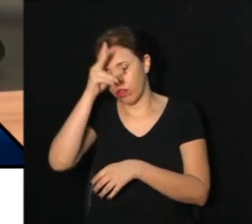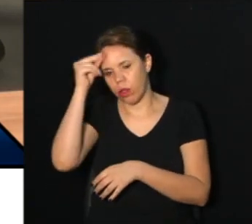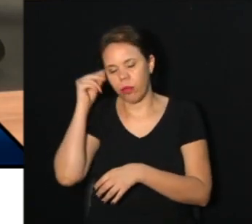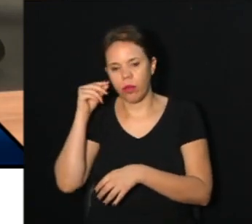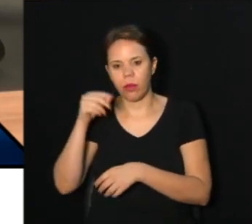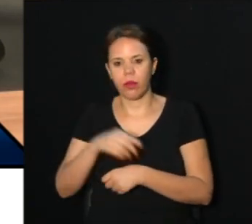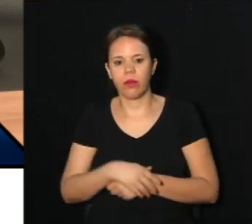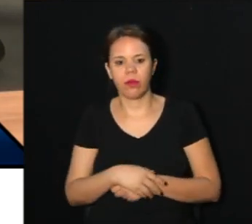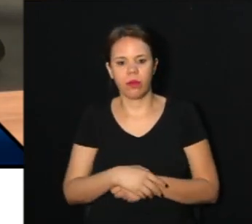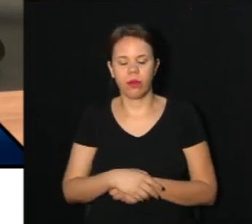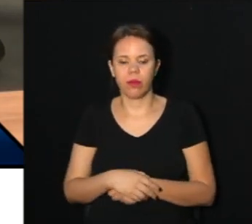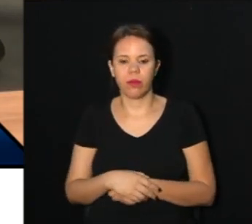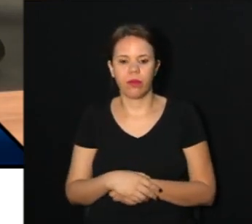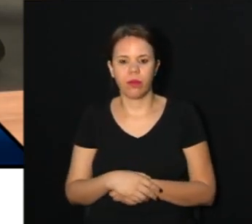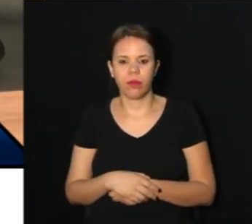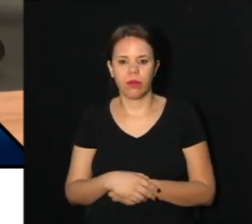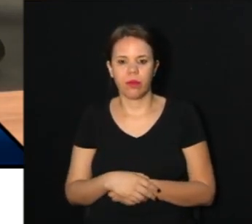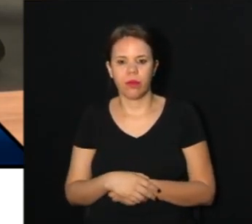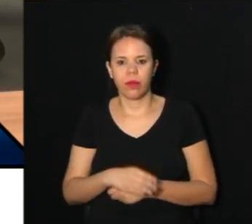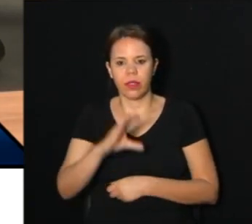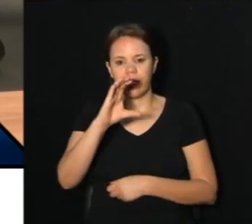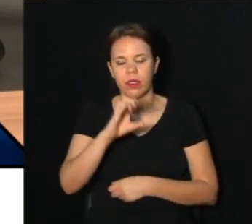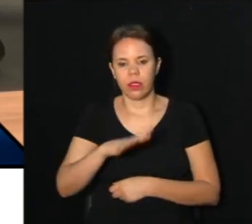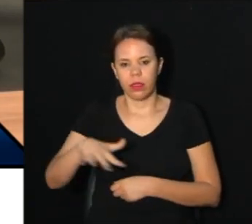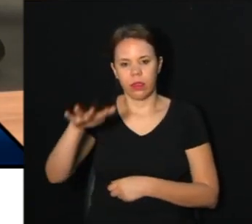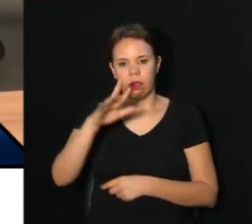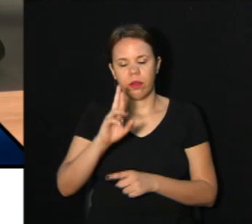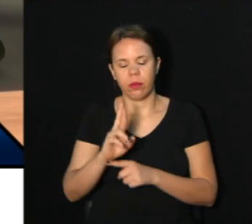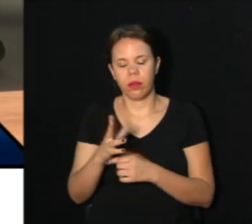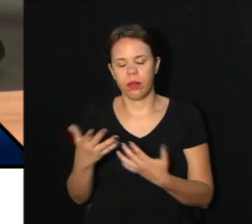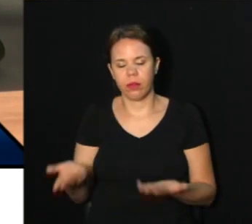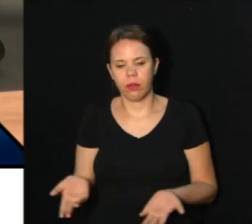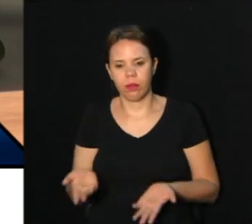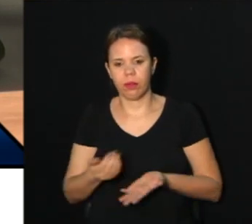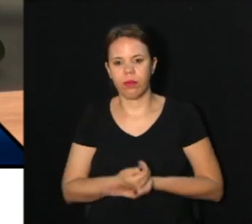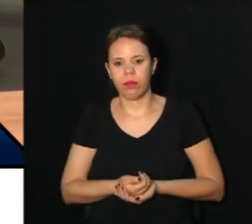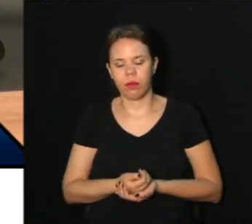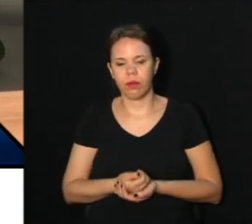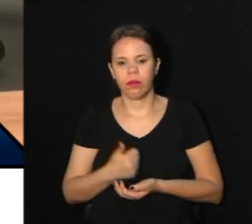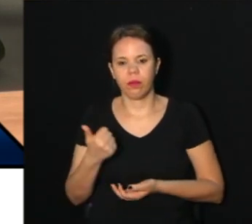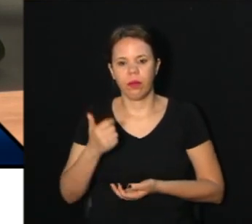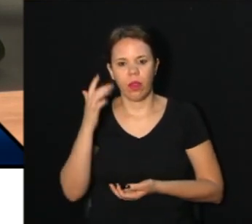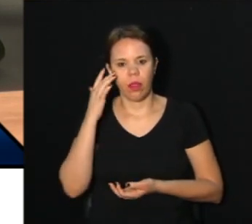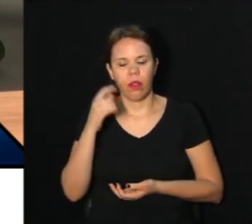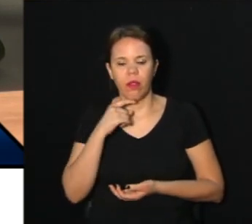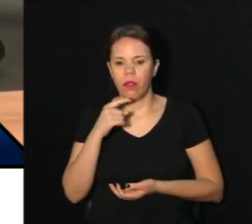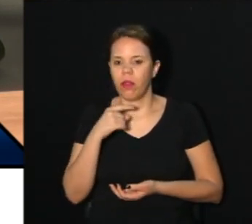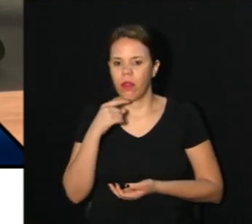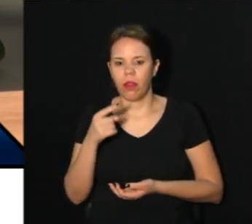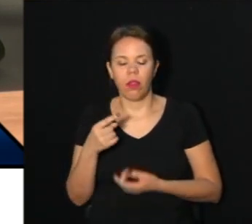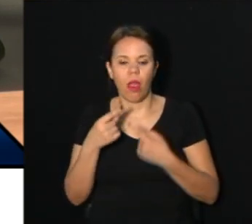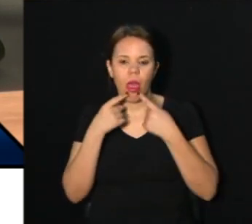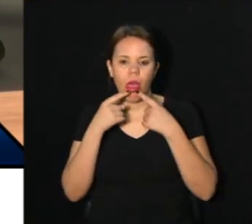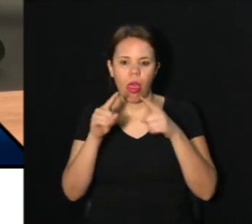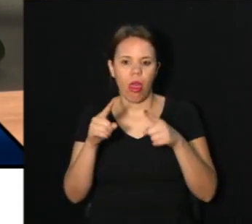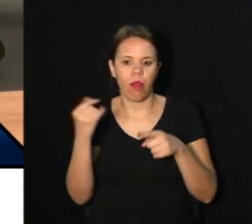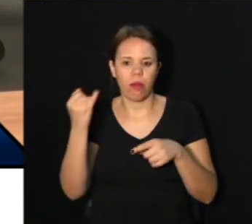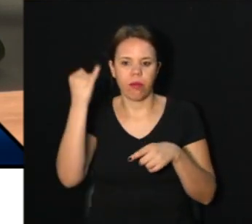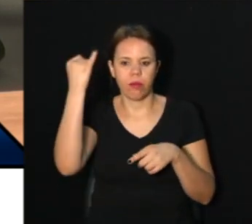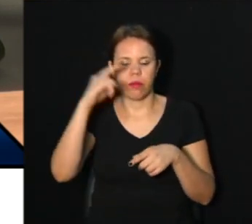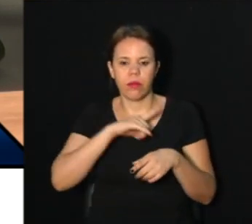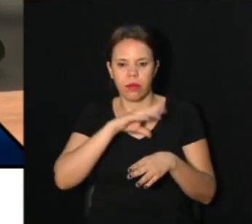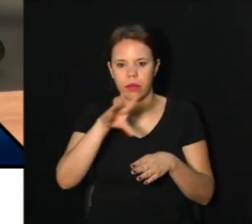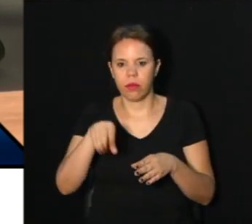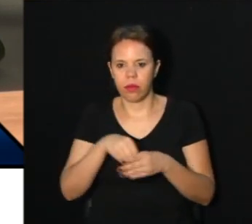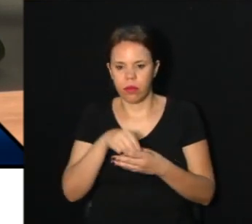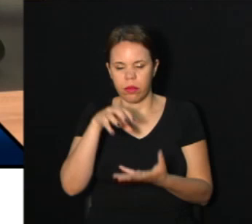presentes e cidadãos, né? Primeiro, eu acho que ninguém questiona a importância, a necessidade de